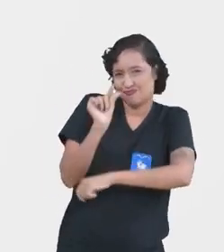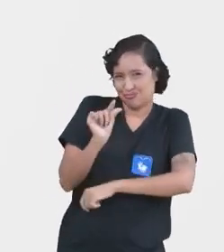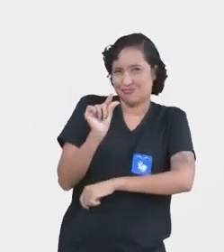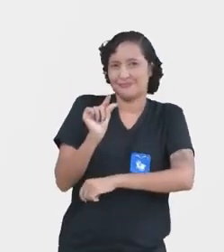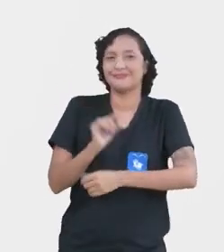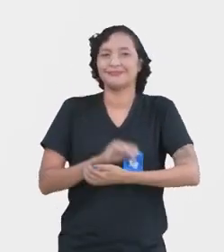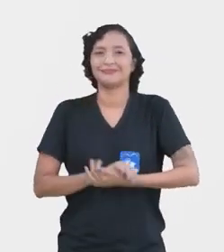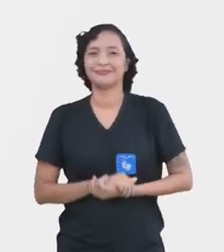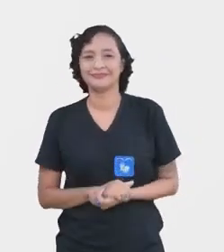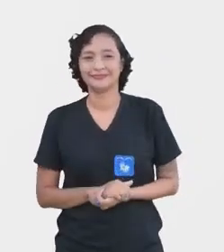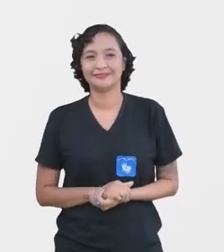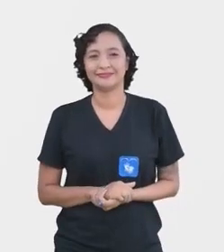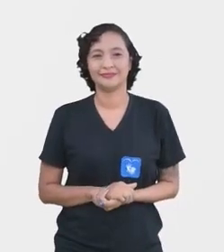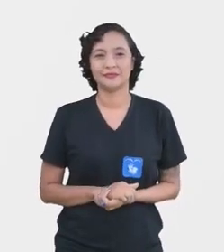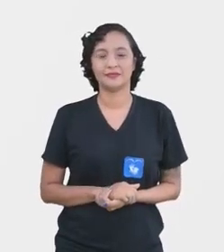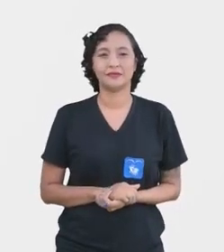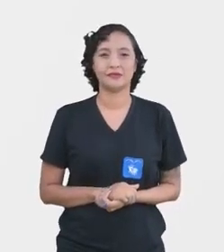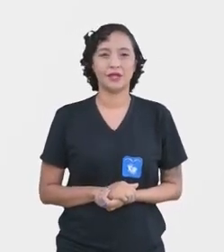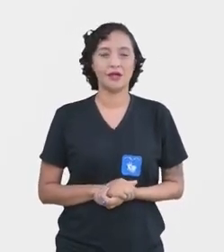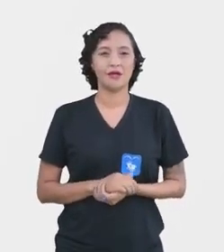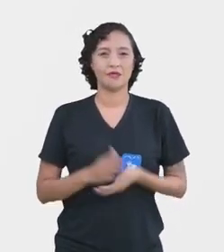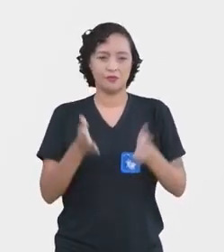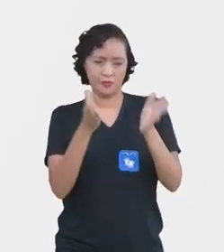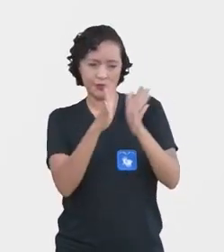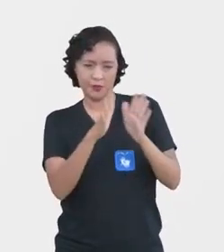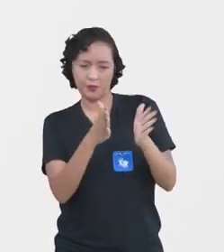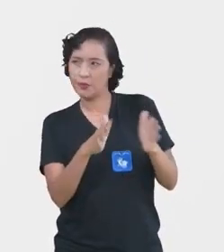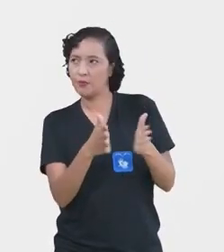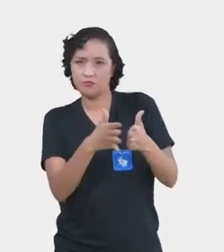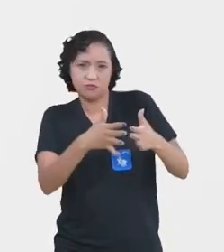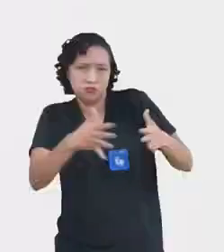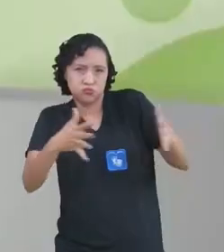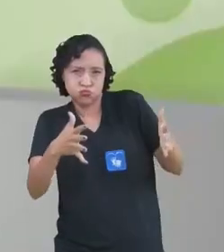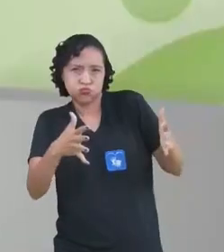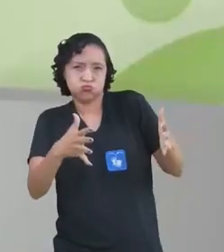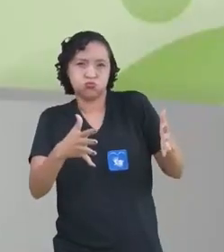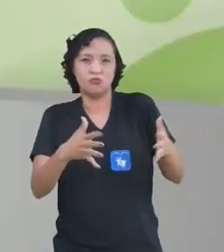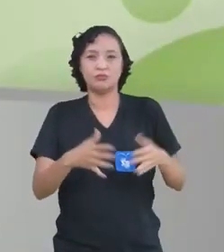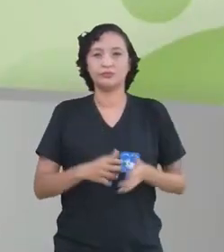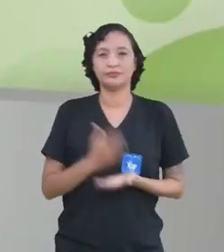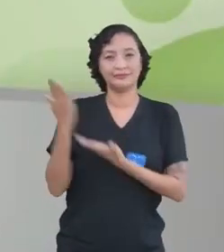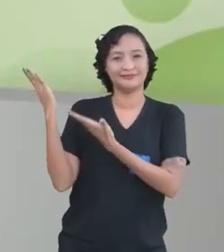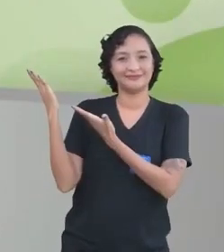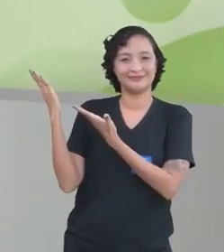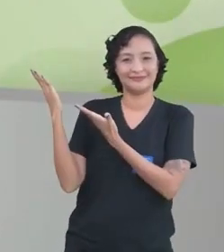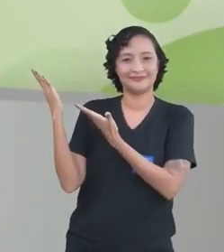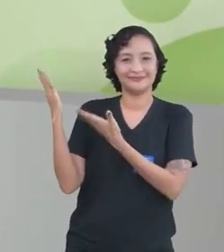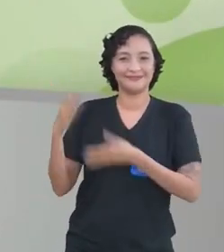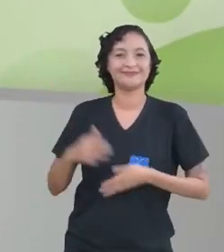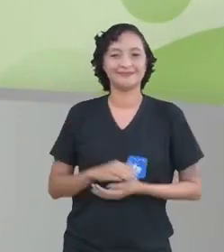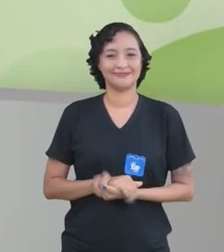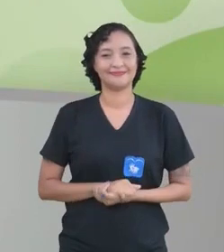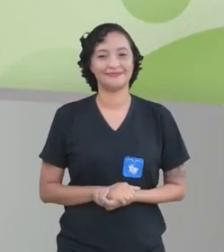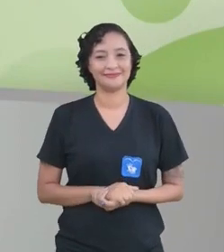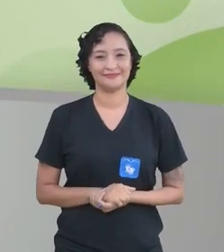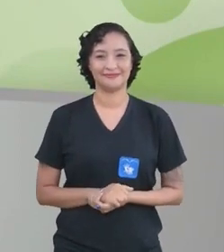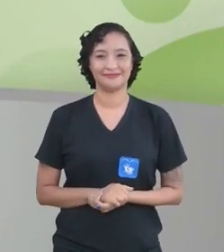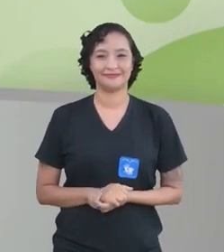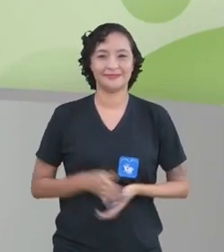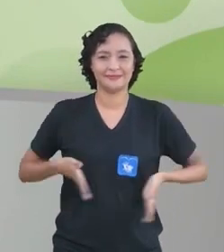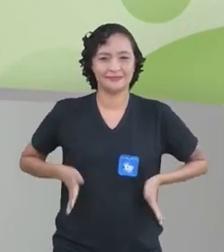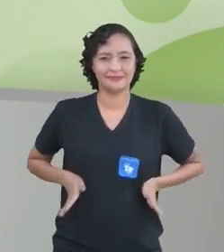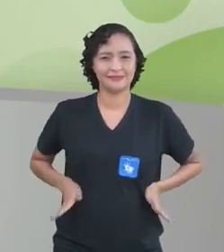se apresentar mais largo, né? O que é o quadril, professor? Isso aqui, ó. Ele se apresenta mais largo.